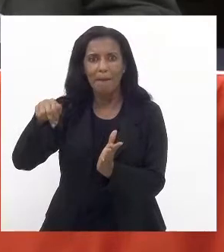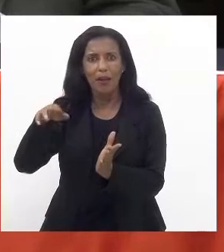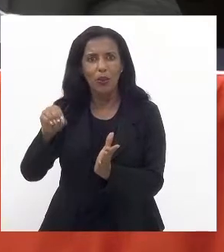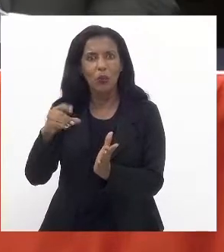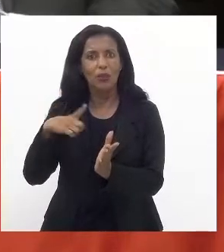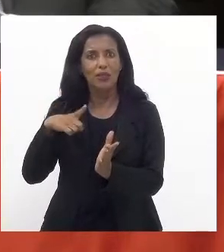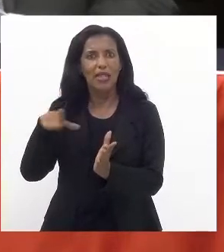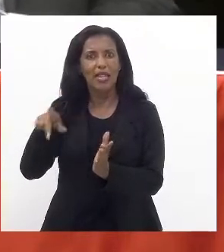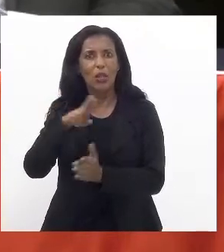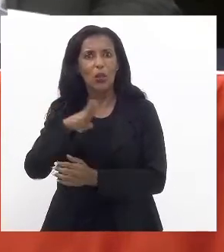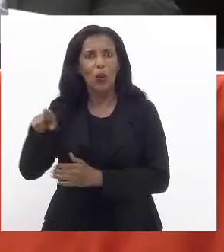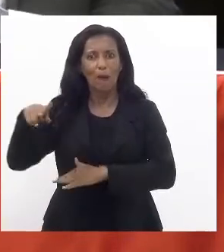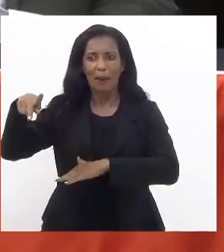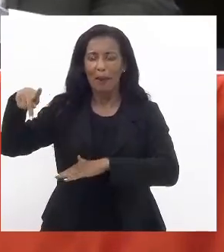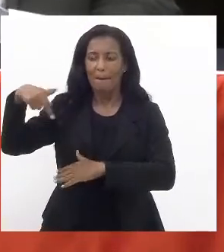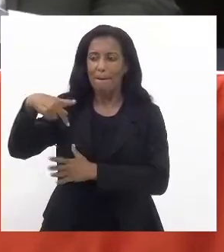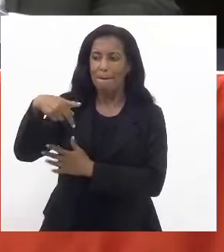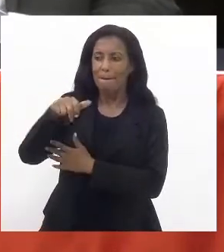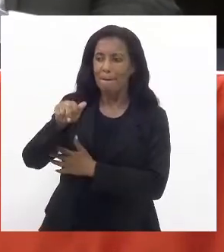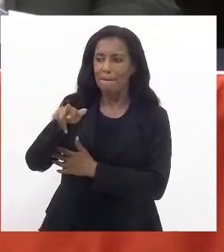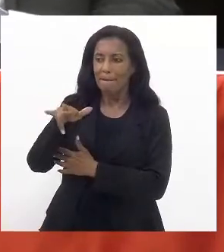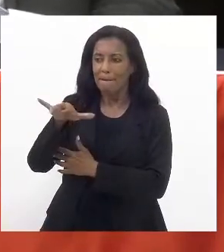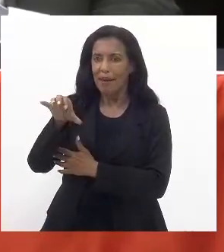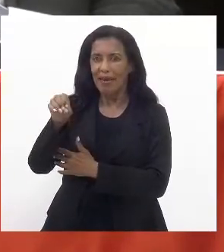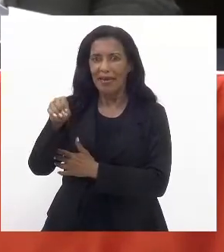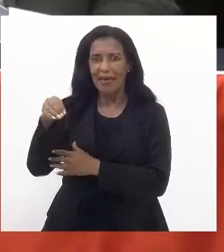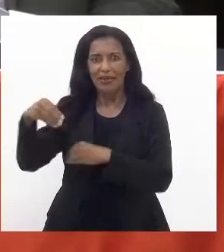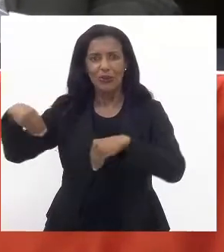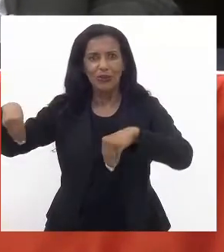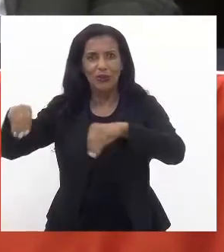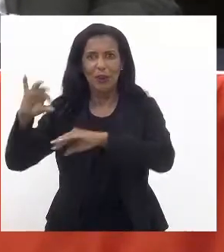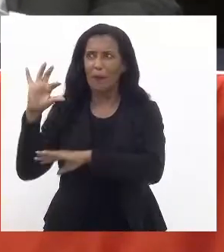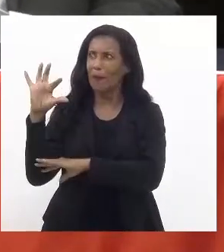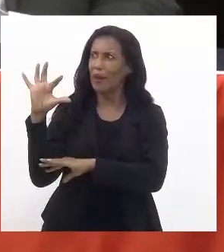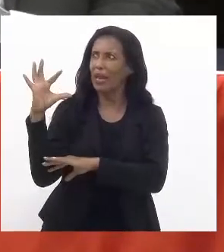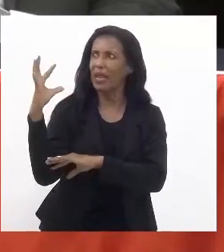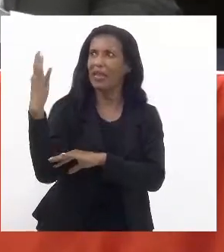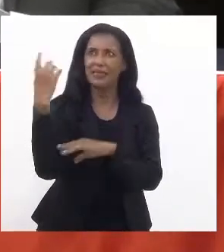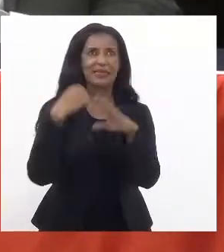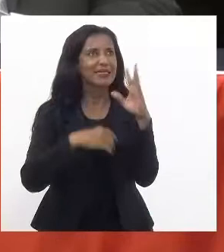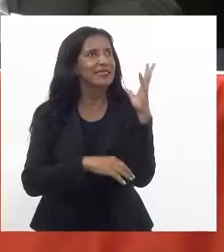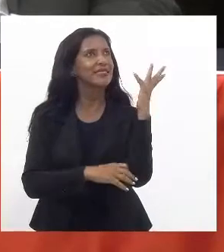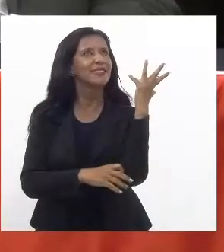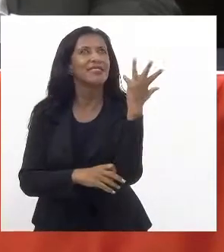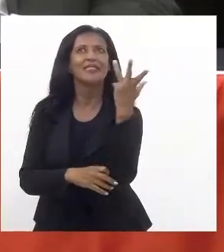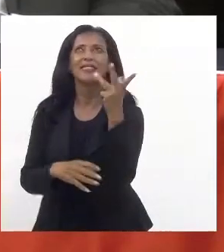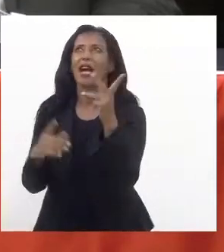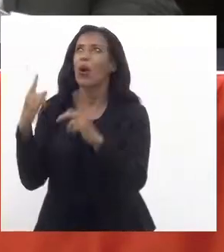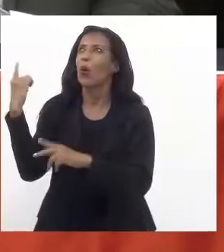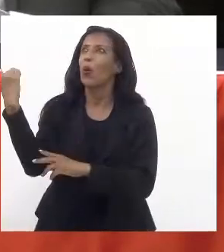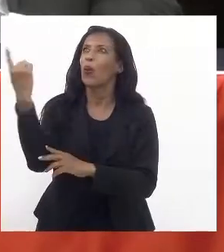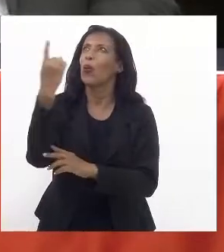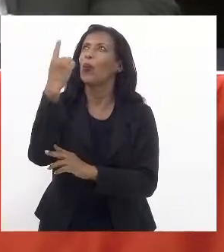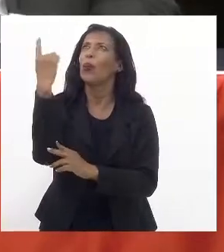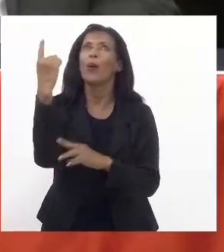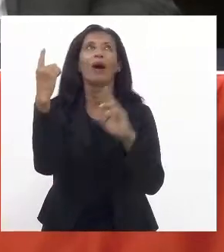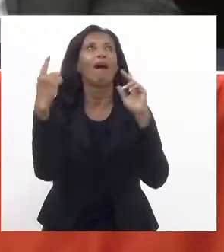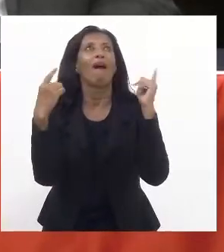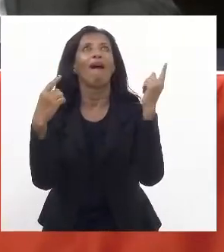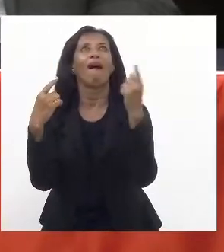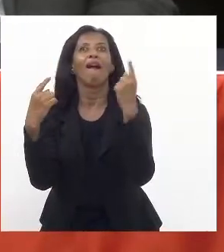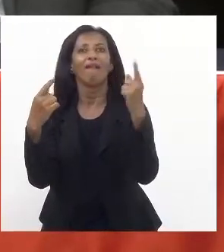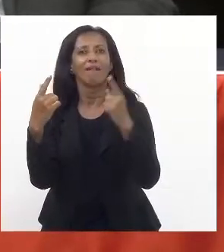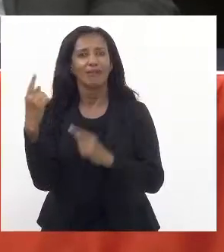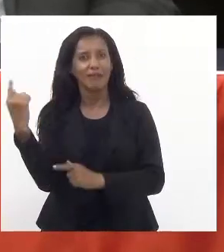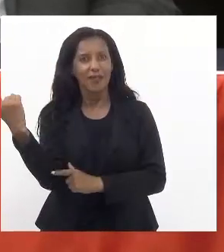terrestre, por causa de suas imensas florestas de cedros, carvalhos, pinheiros e